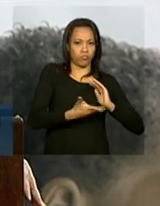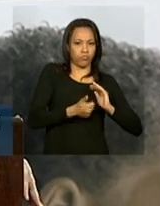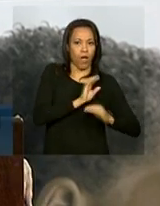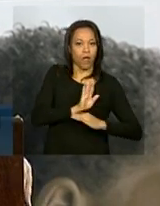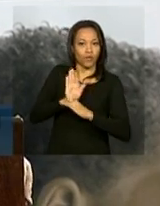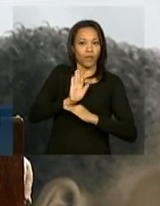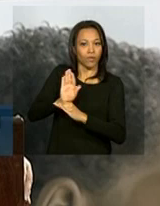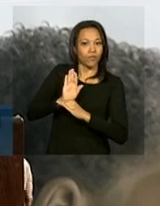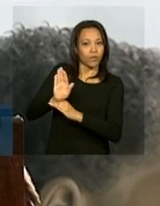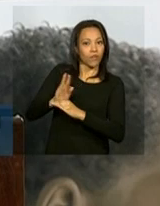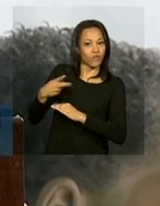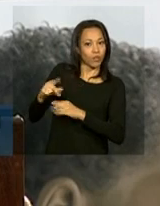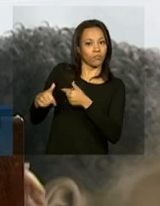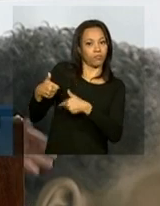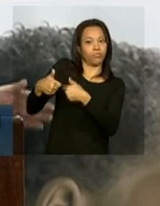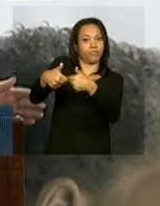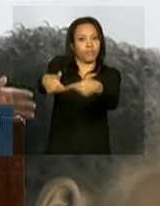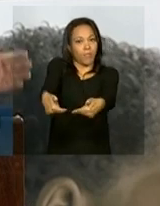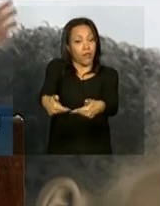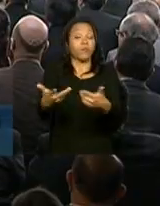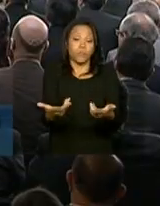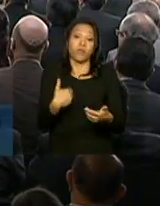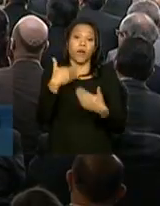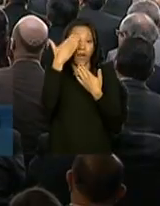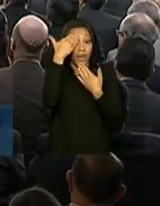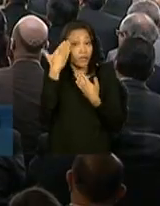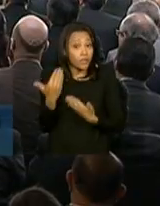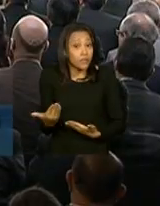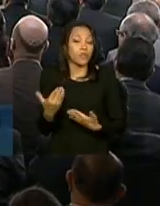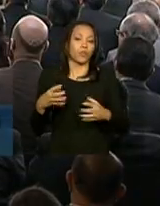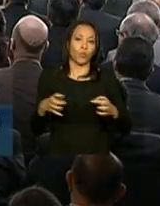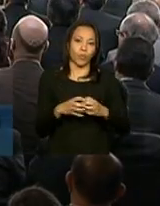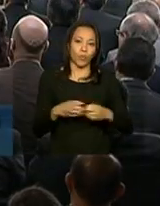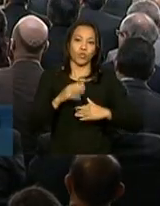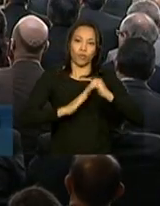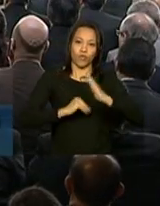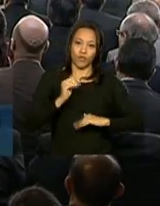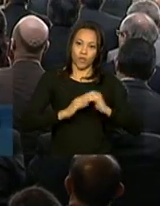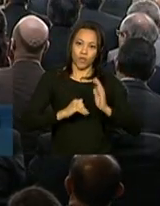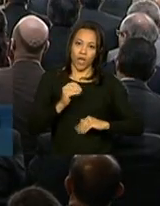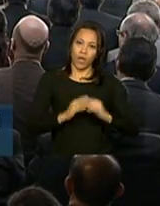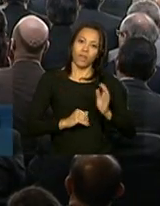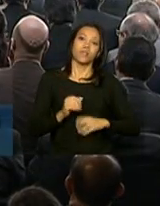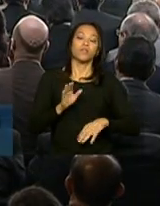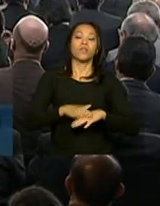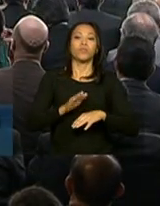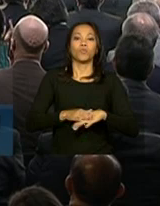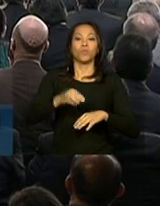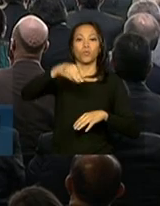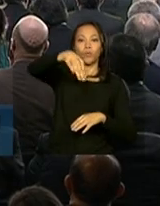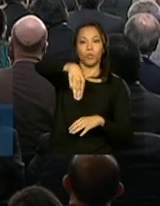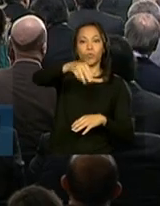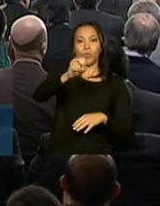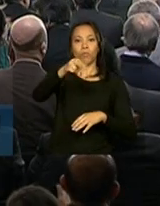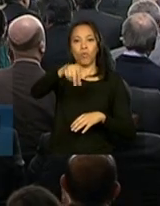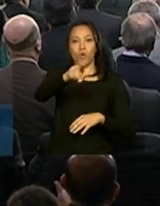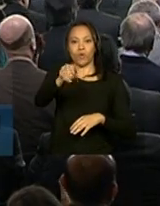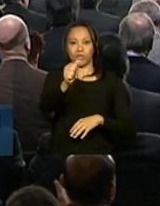a sua atuação. E eu queria agradecer a equipe do ministro Padilha, em nome do Mozart.